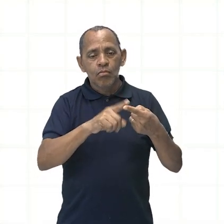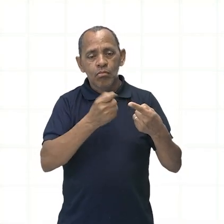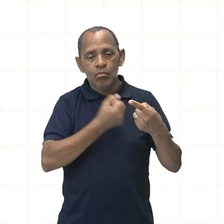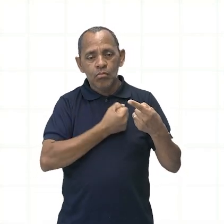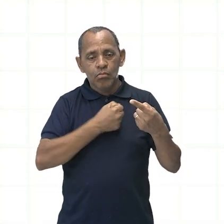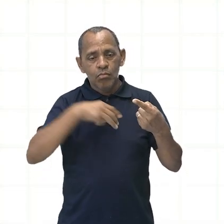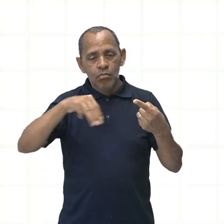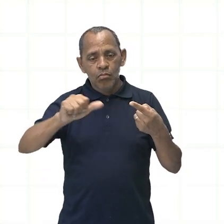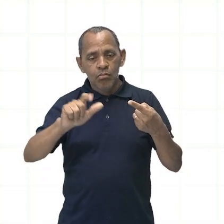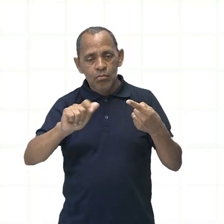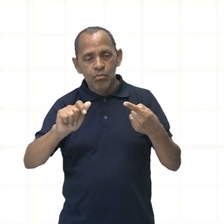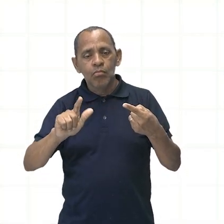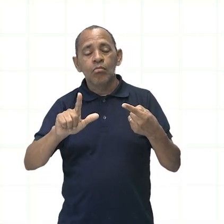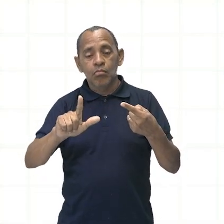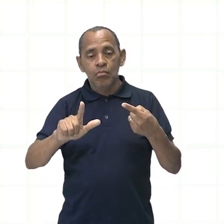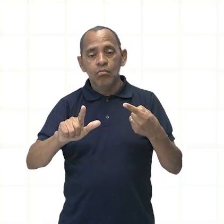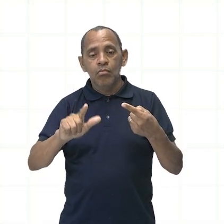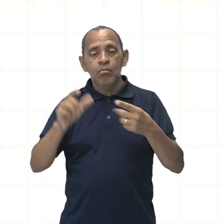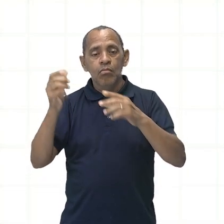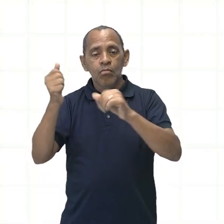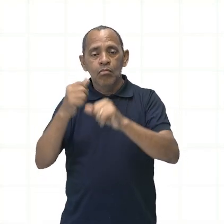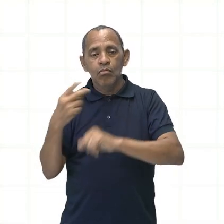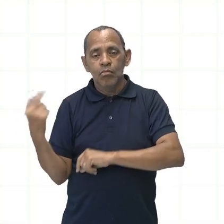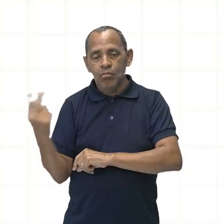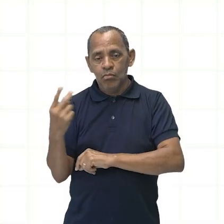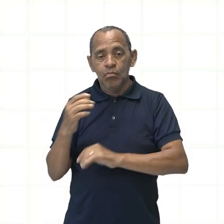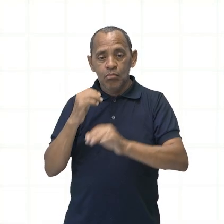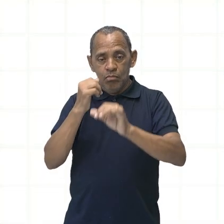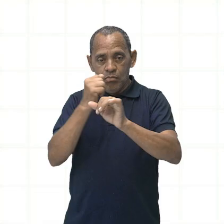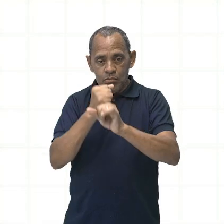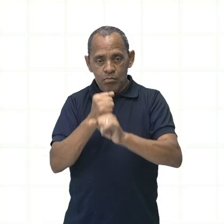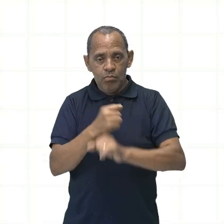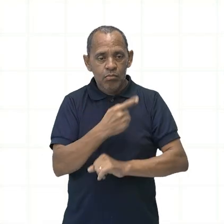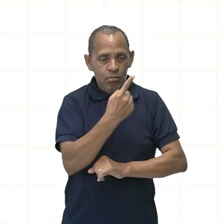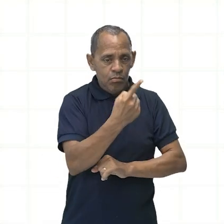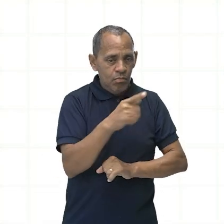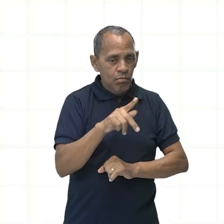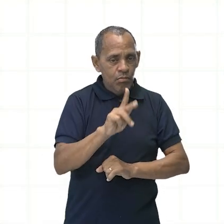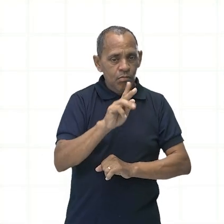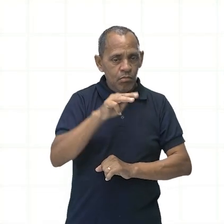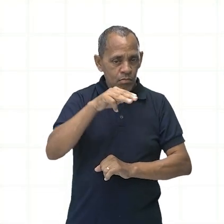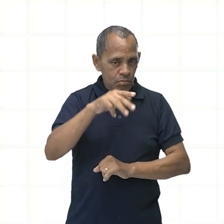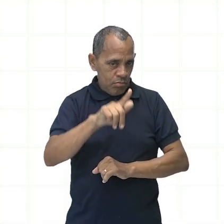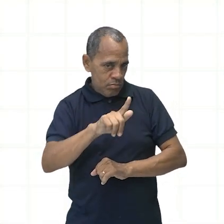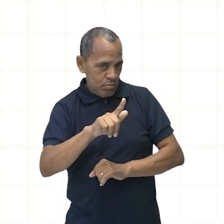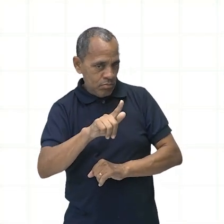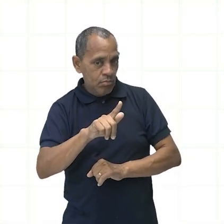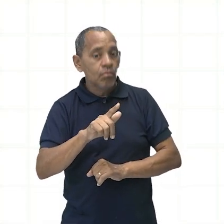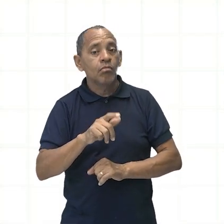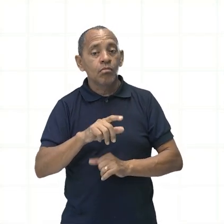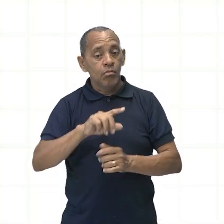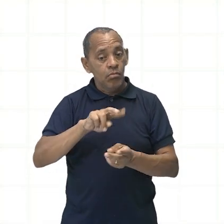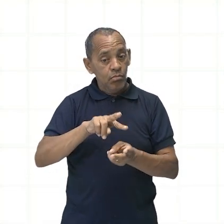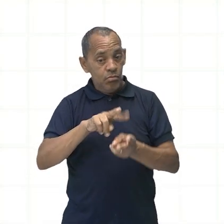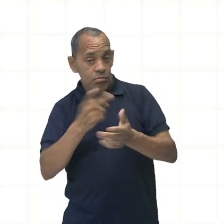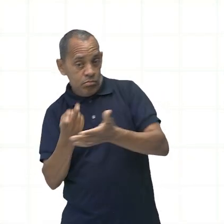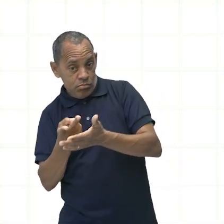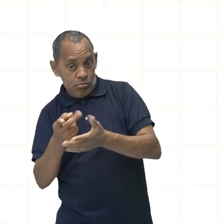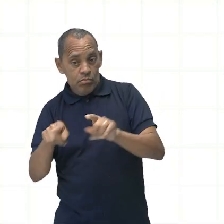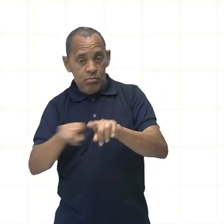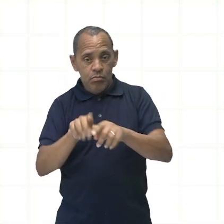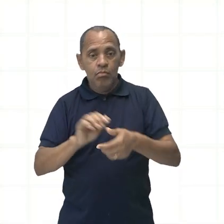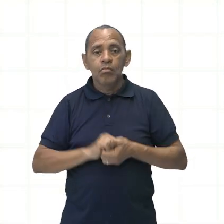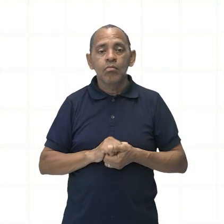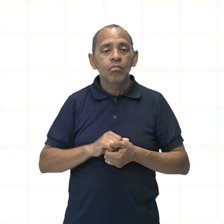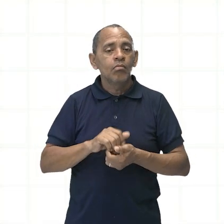de mols é igual ao valor que nós estamos calculando, que era 1 quilo, mas que nós transformamos para gramas, chegando